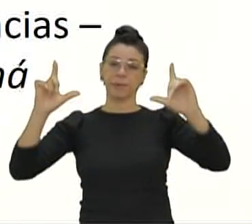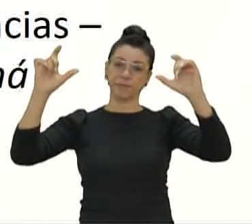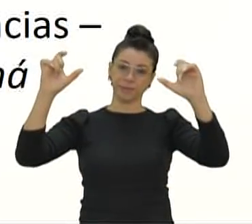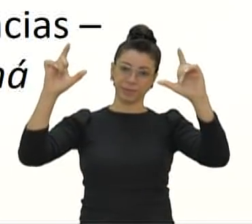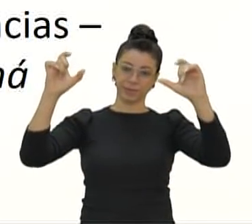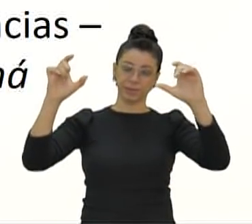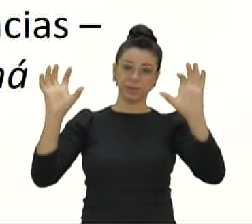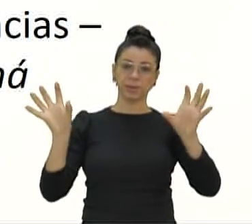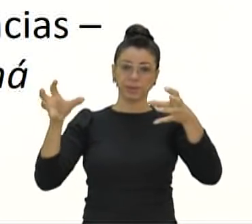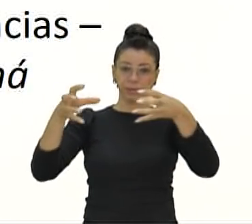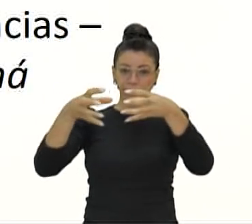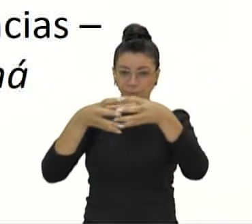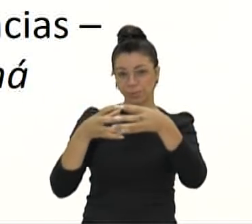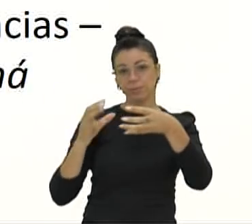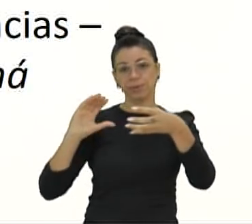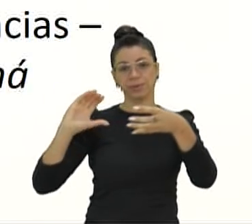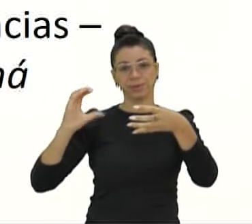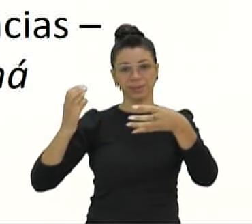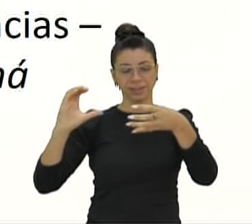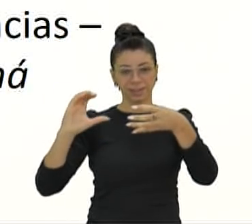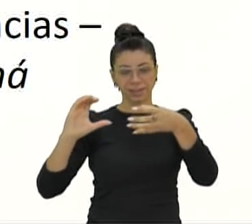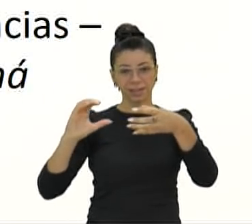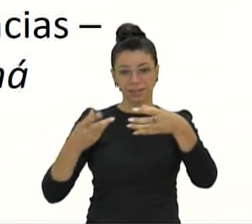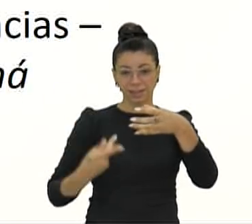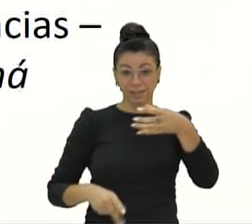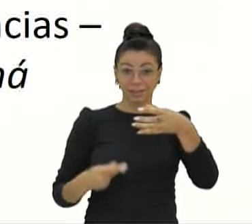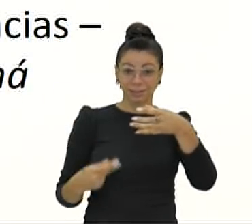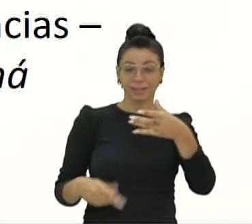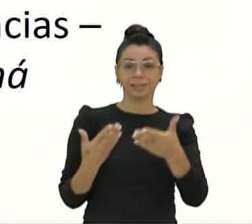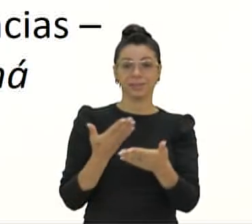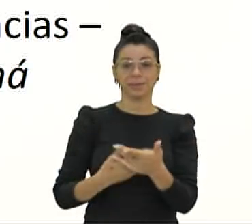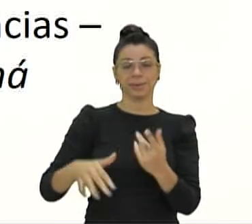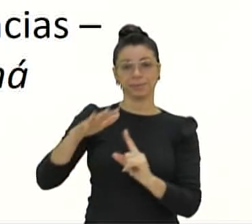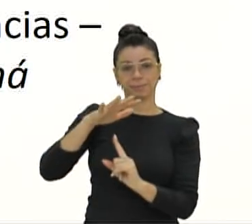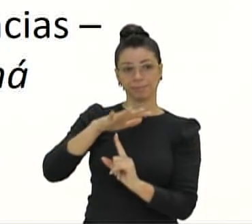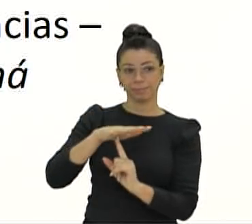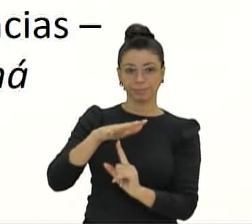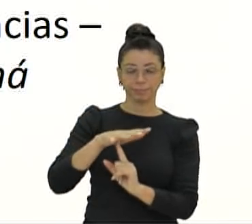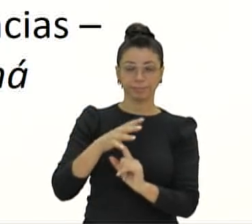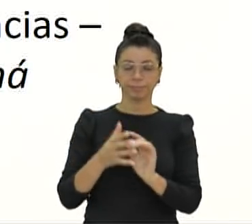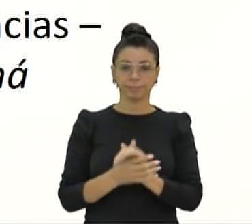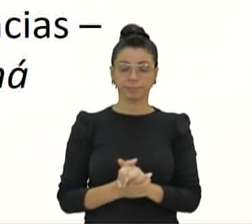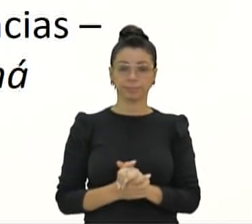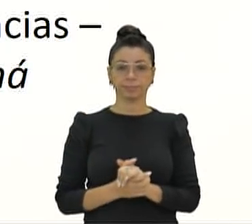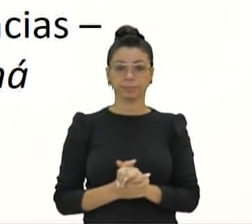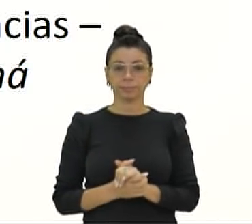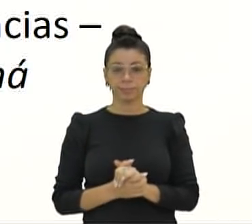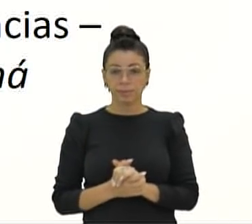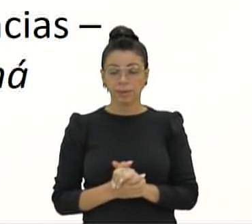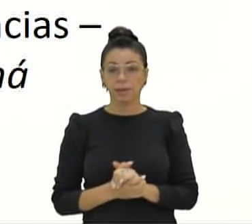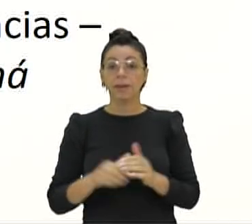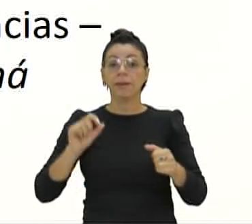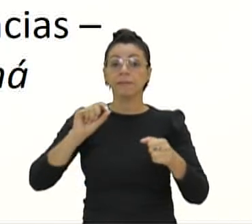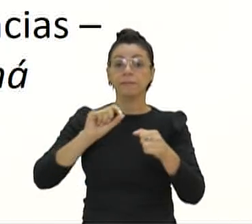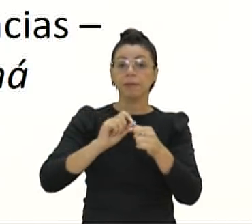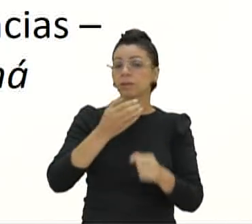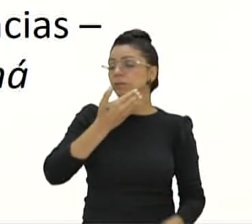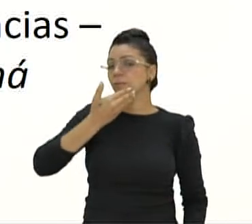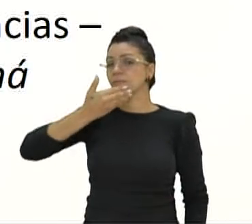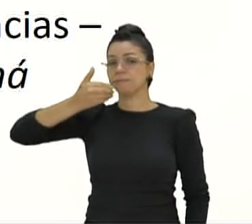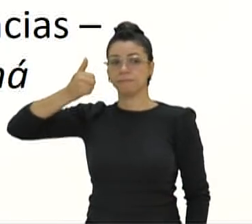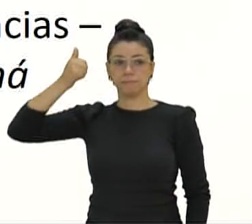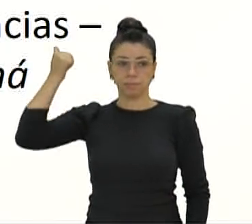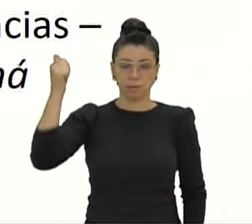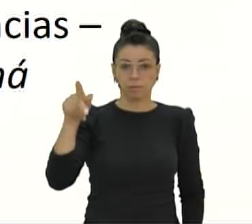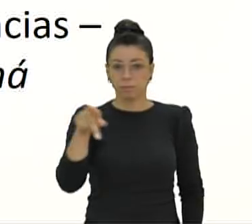nossa da equipe de ciências aqui do Aula Paraná, só para dizer o seguinte: faça o seu melhor, uma frase do